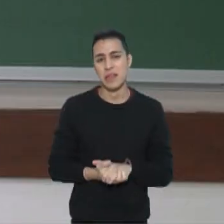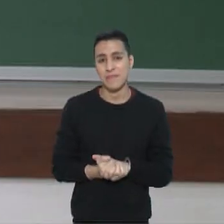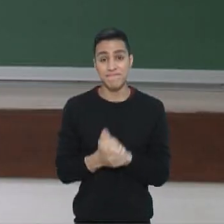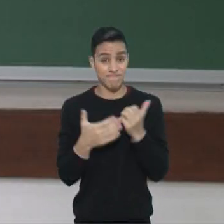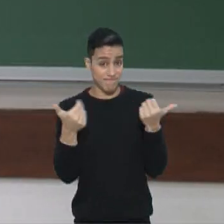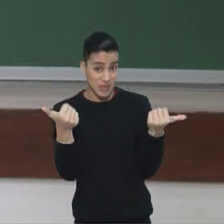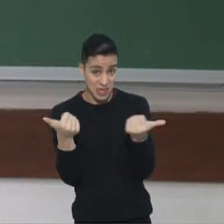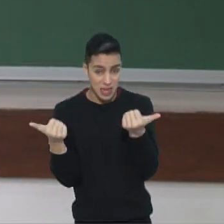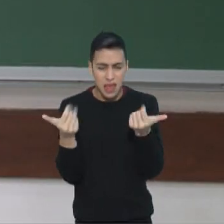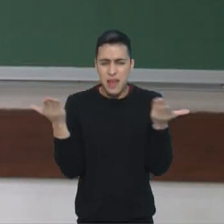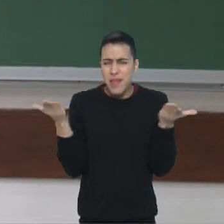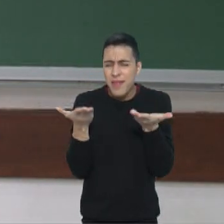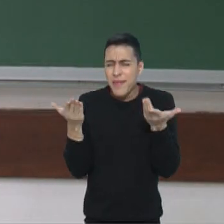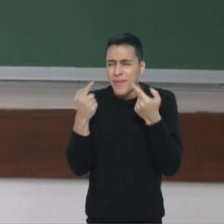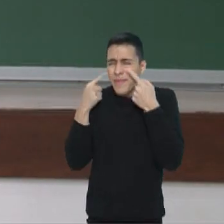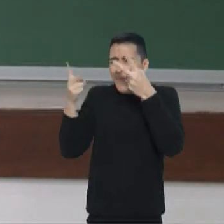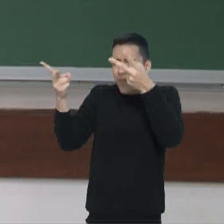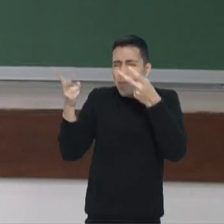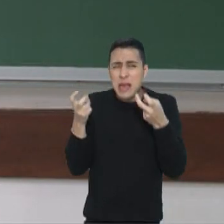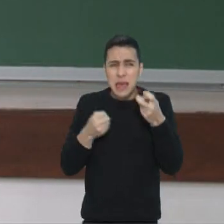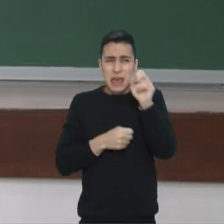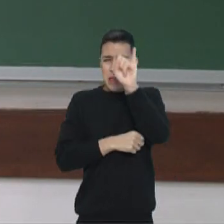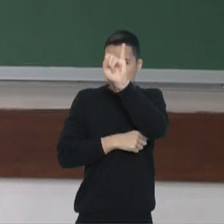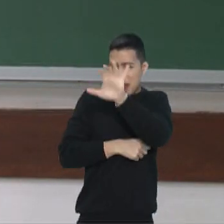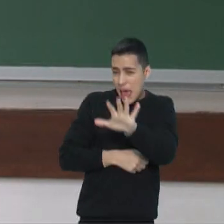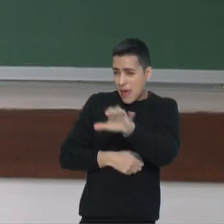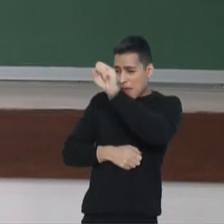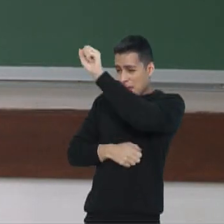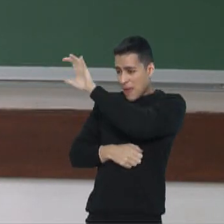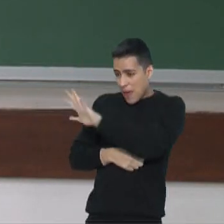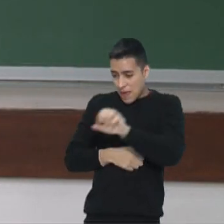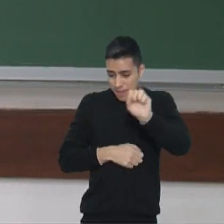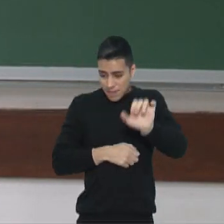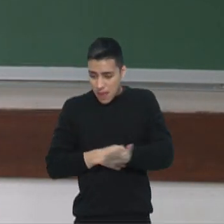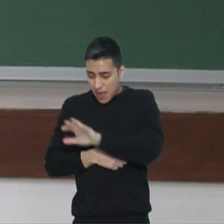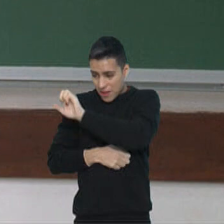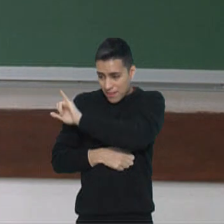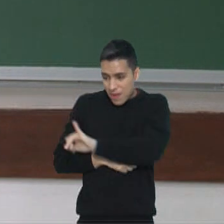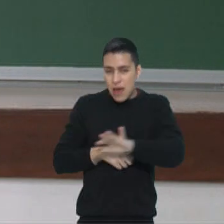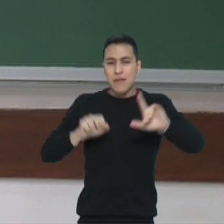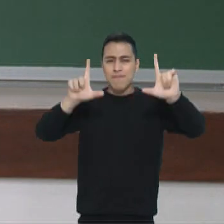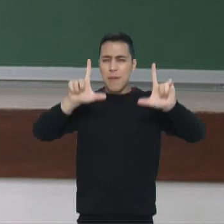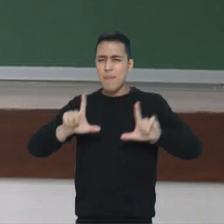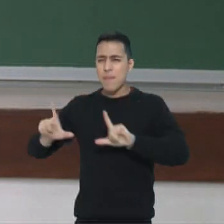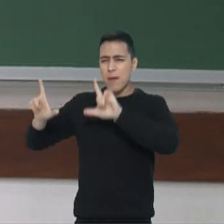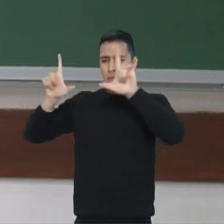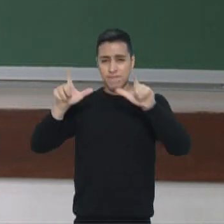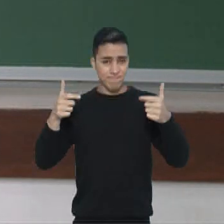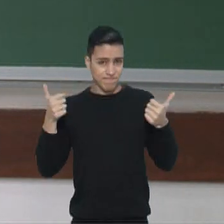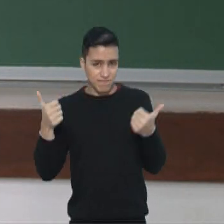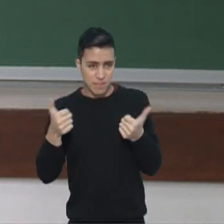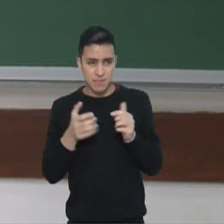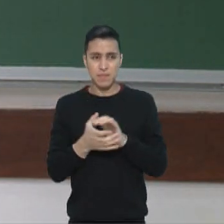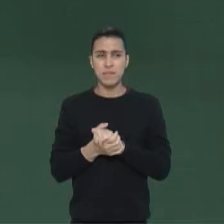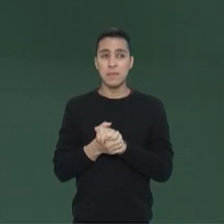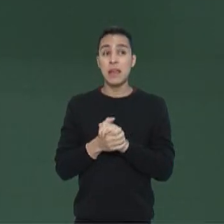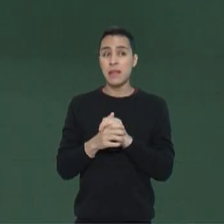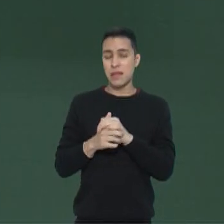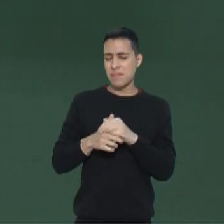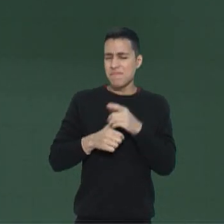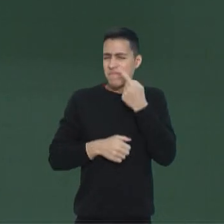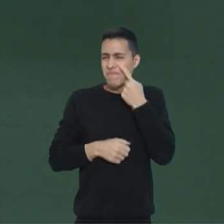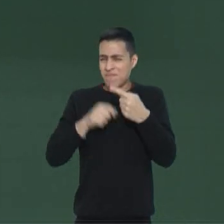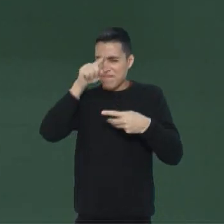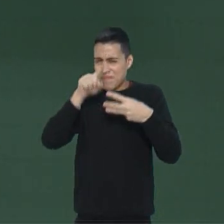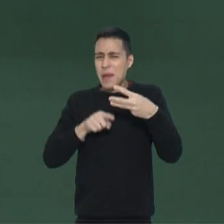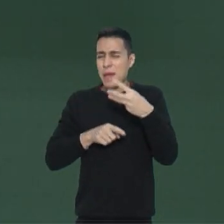Então, pessoal, vamos observar as imagens aqui que eu coloquei para vocês? Vamos lá, então. Nós temos três imagens aqui bem